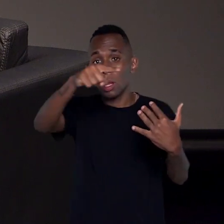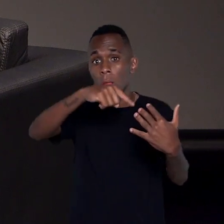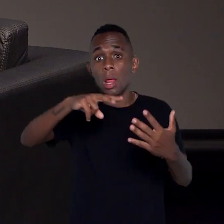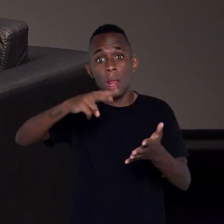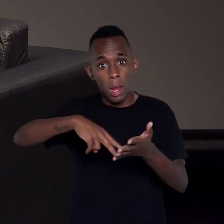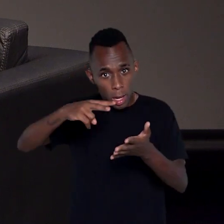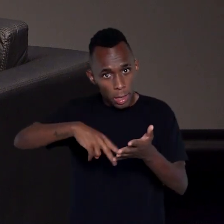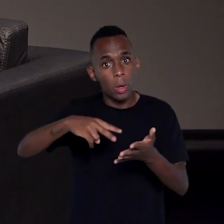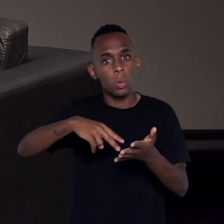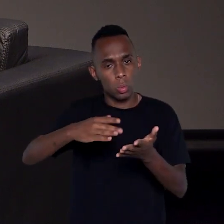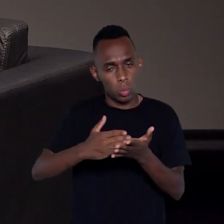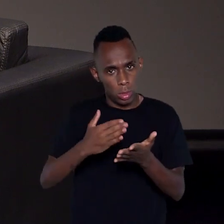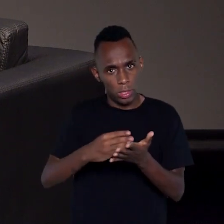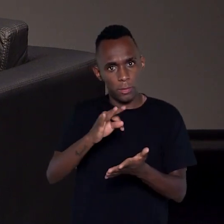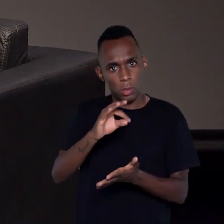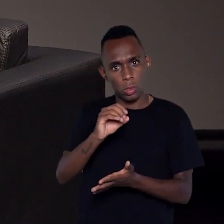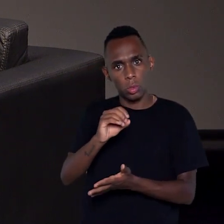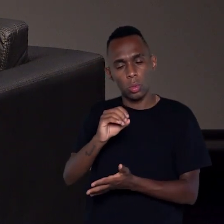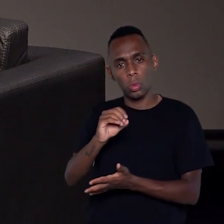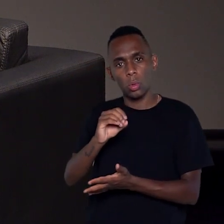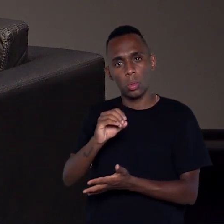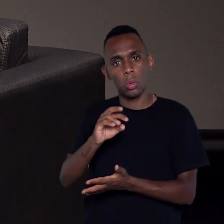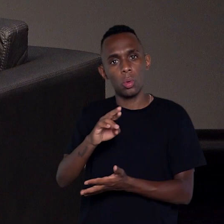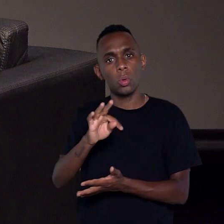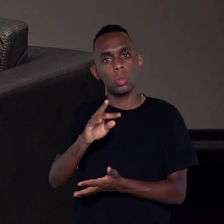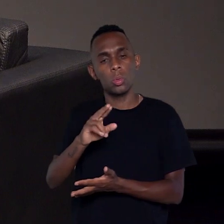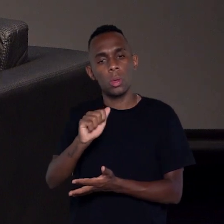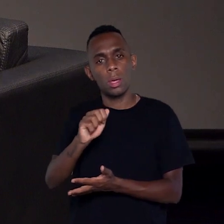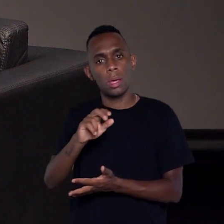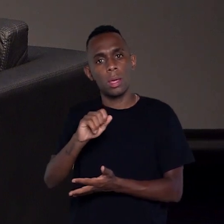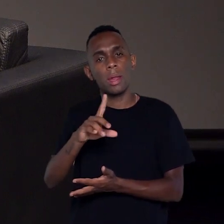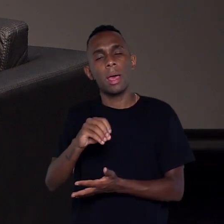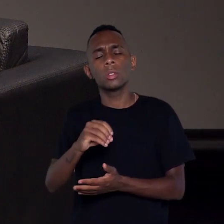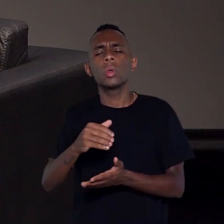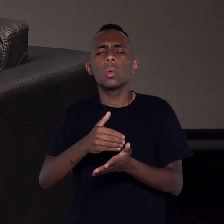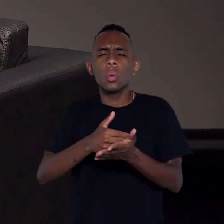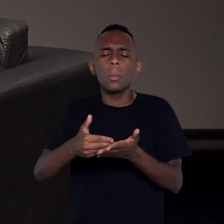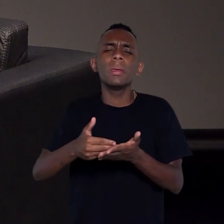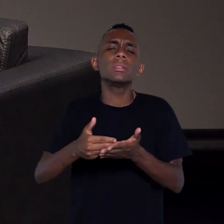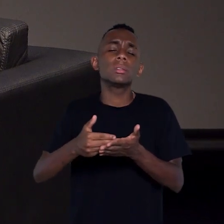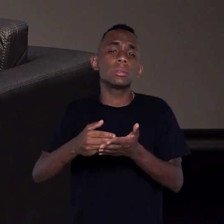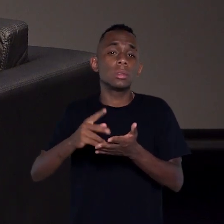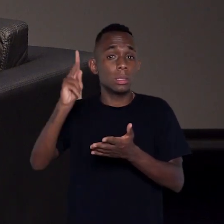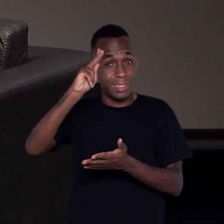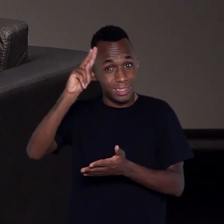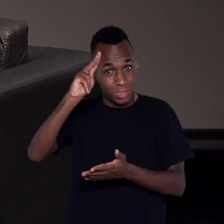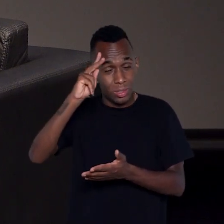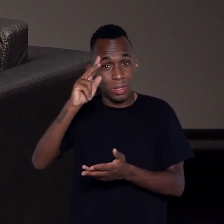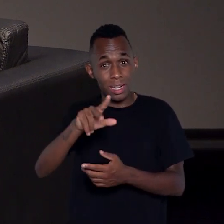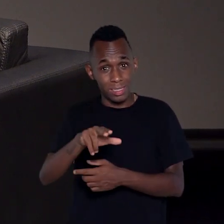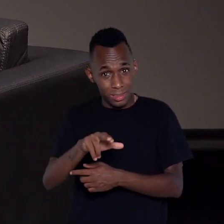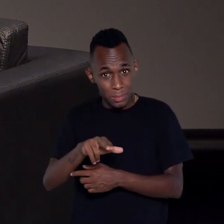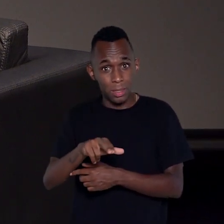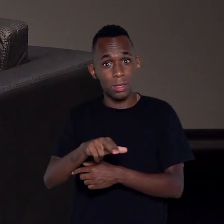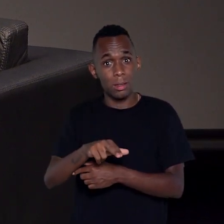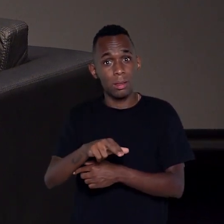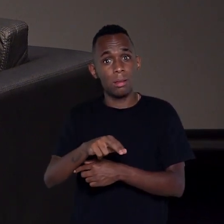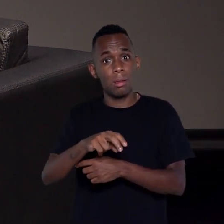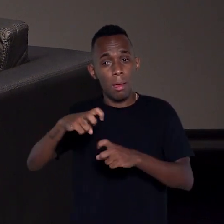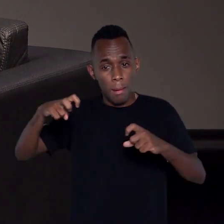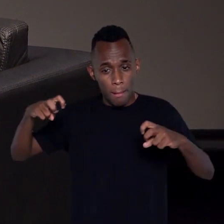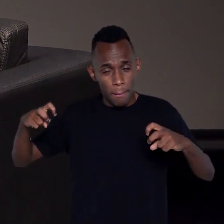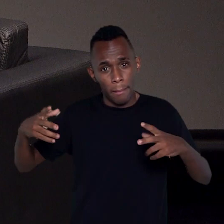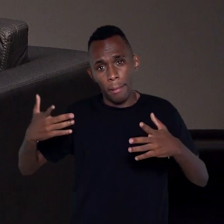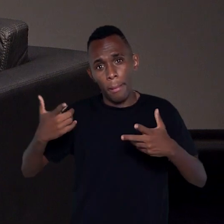aí tem um momento logo no começo da história que as irmãs sofrem um acidente e elas vão para um hospital